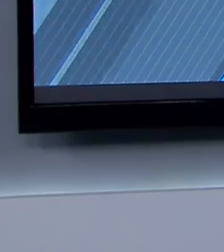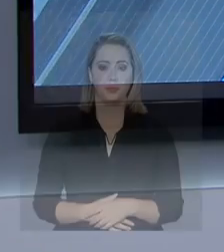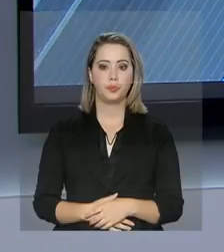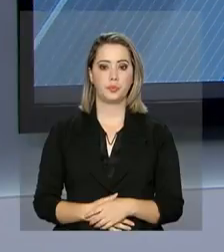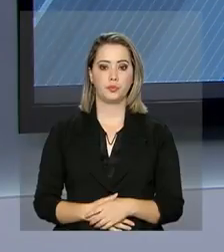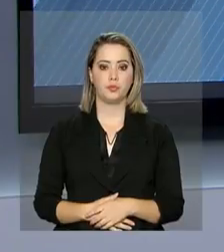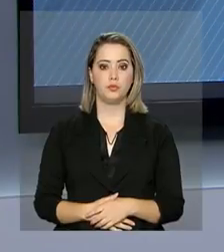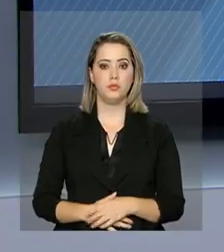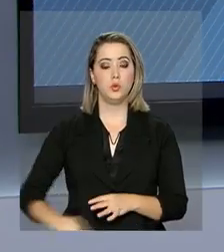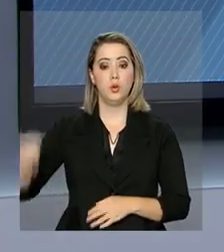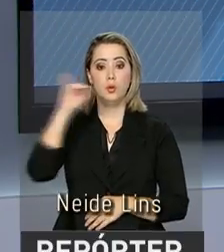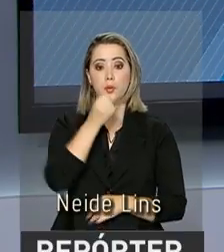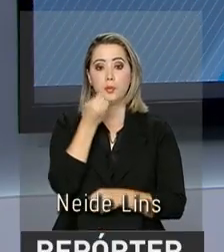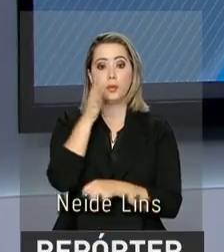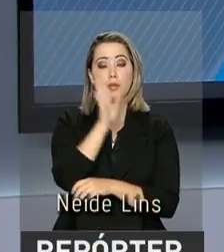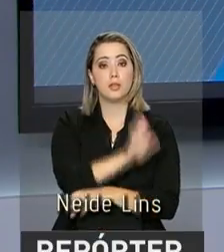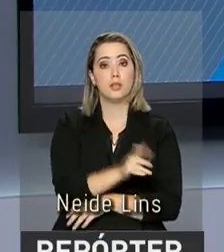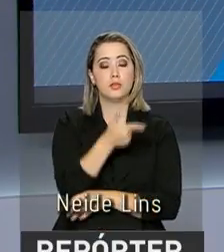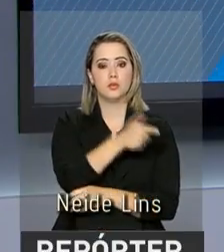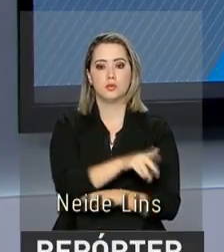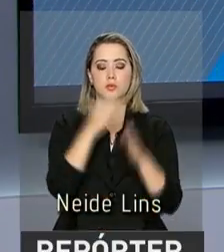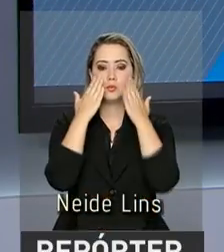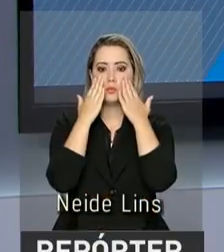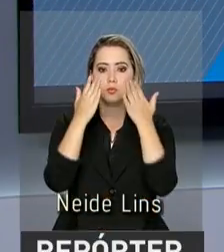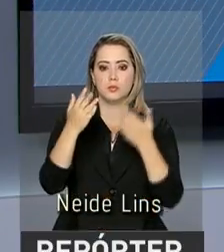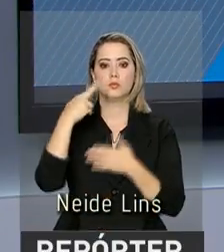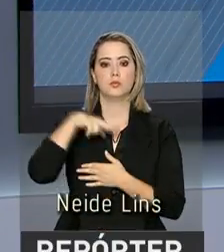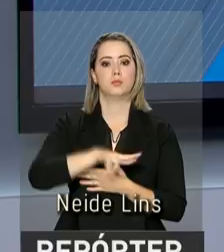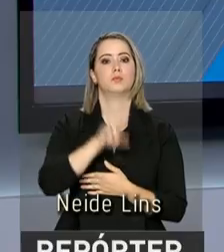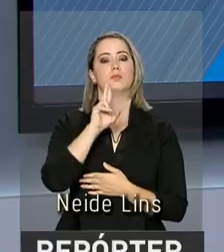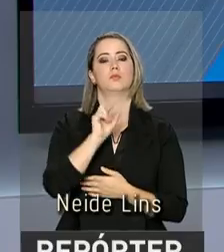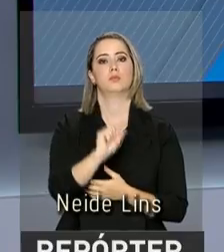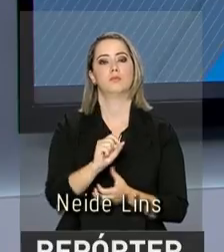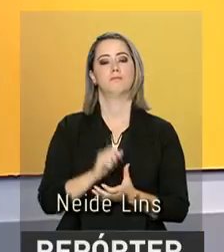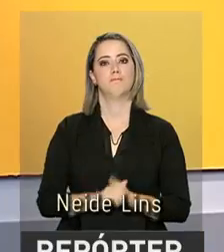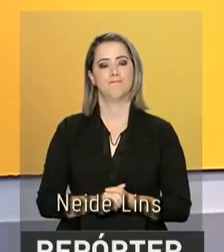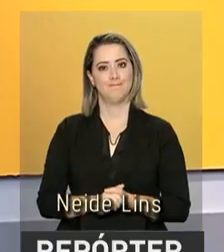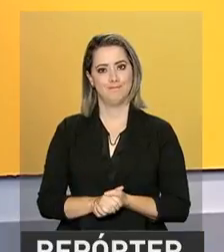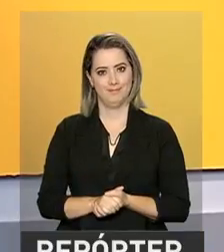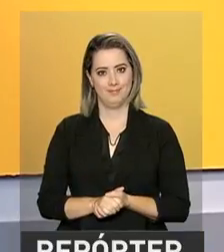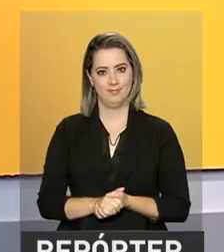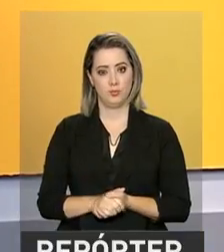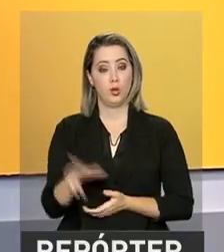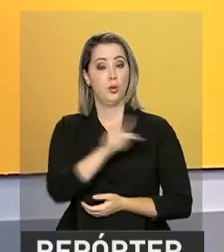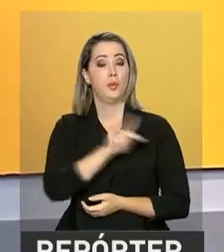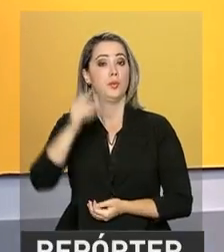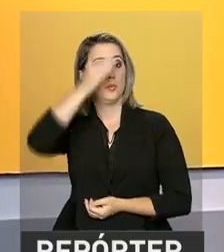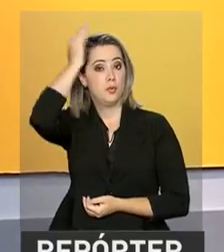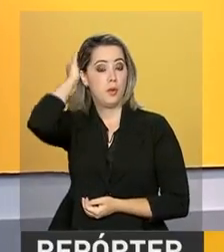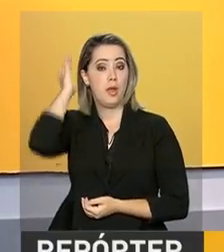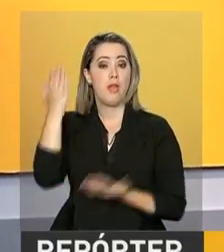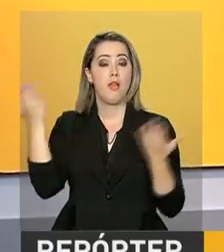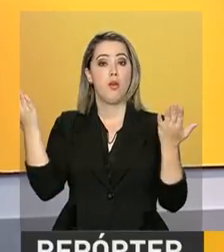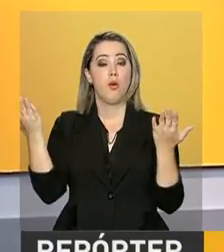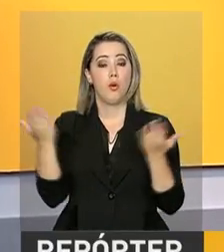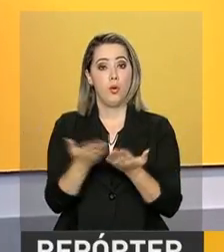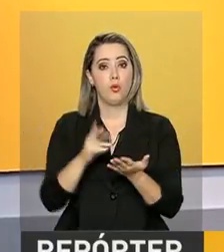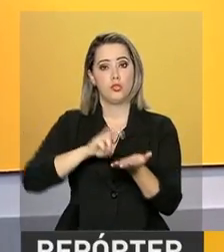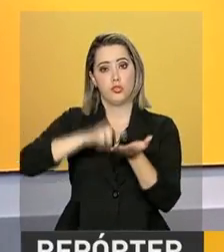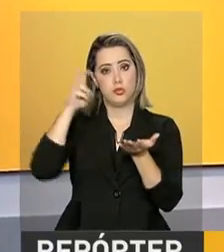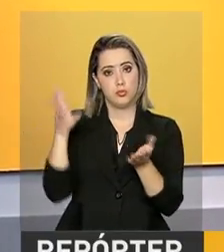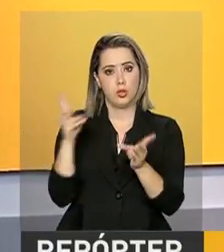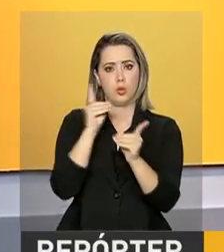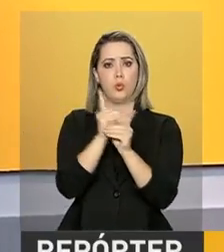olá boa tarde no ar mais uma edição do repórter nbr presidente michel temer recebeu hoje de manhã